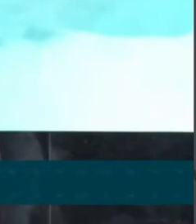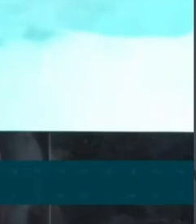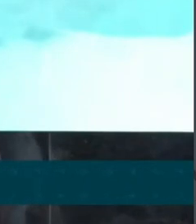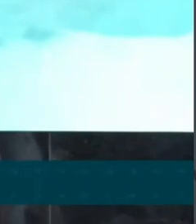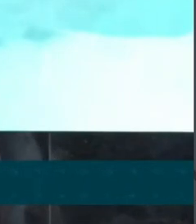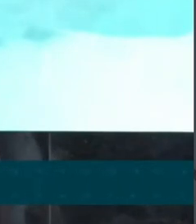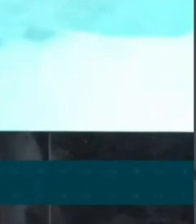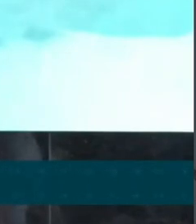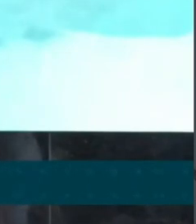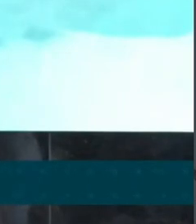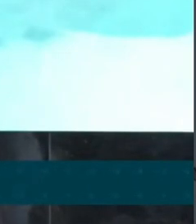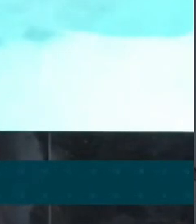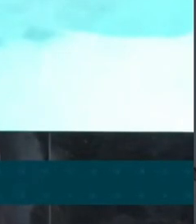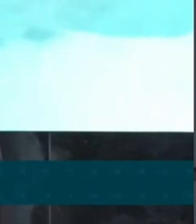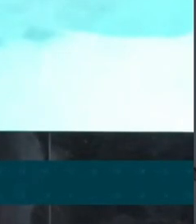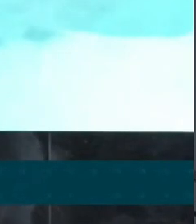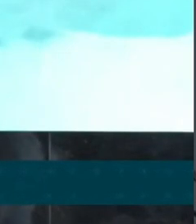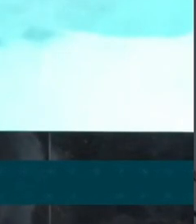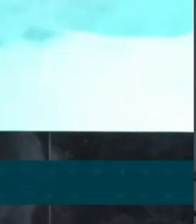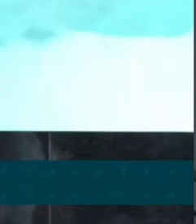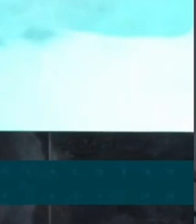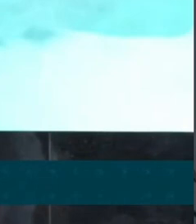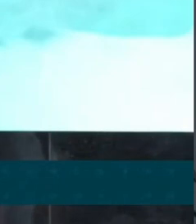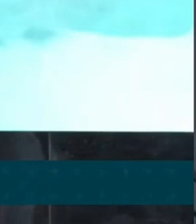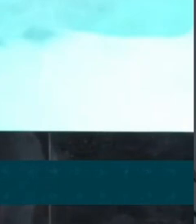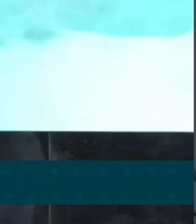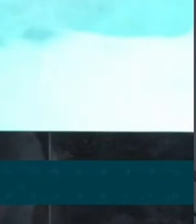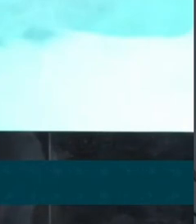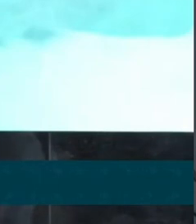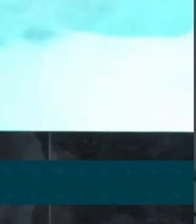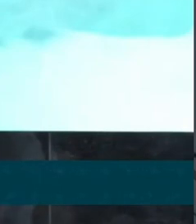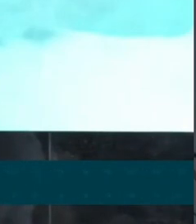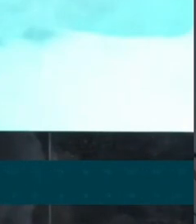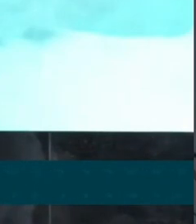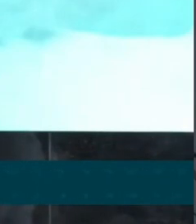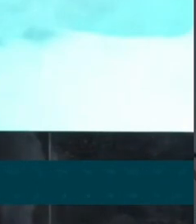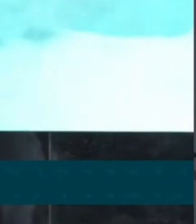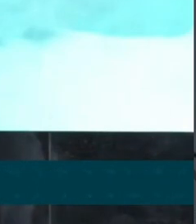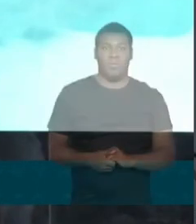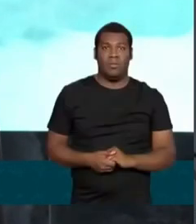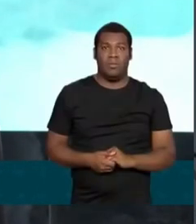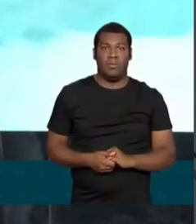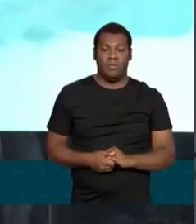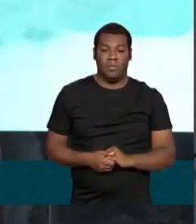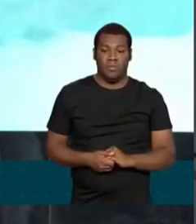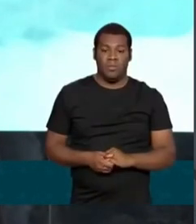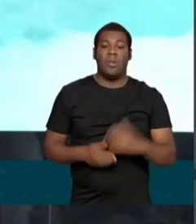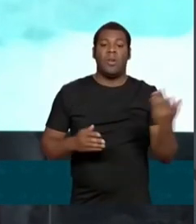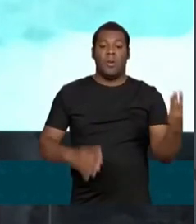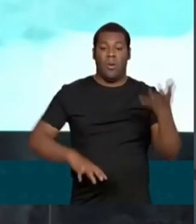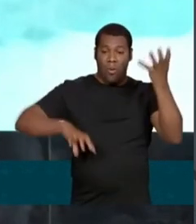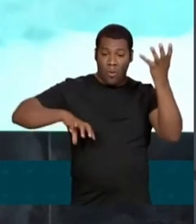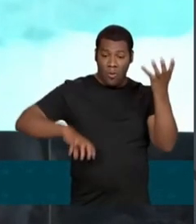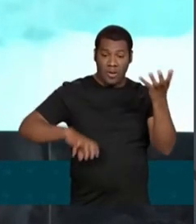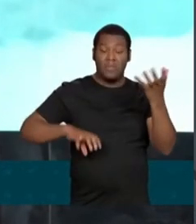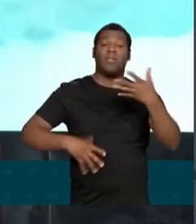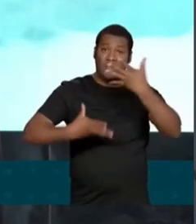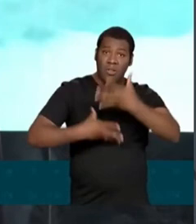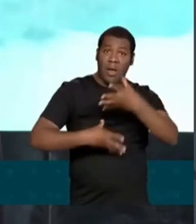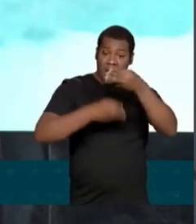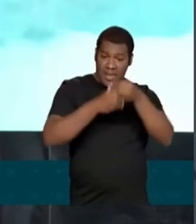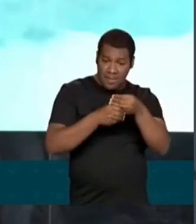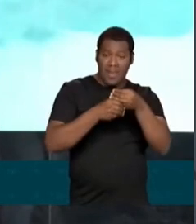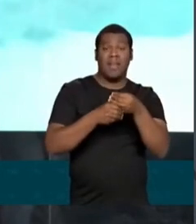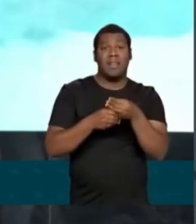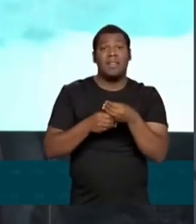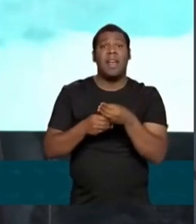órgãos do governo tem um conjunto de MP que tratam de criação de jogos que pode ser tramitadas pelo congresso nacional como emendas